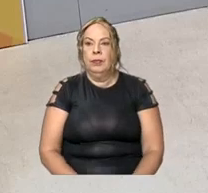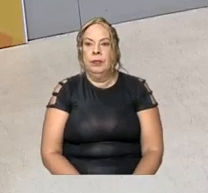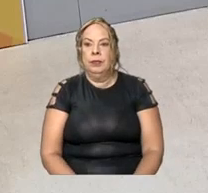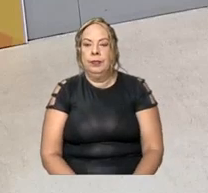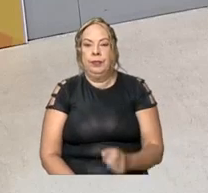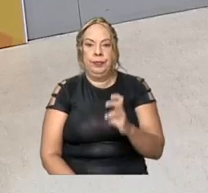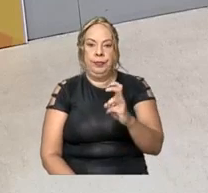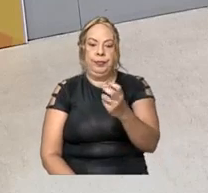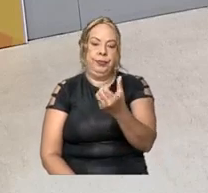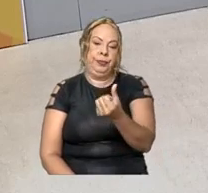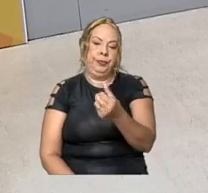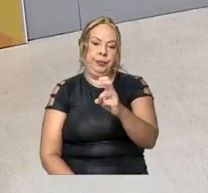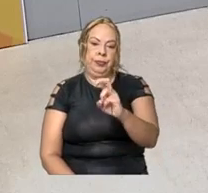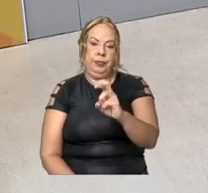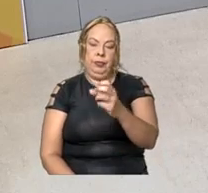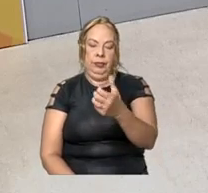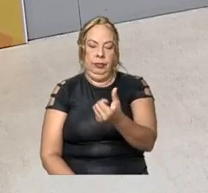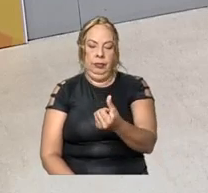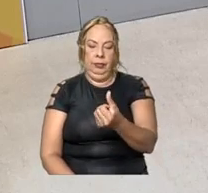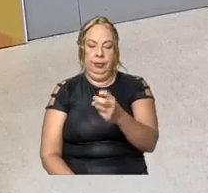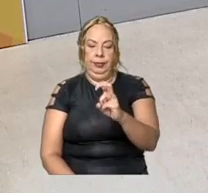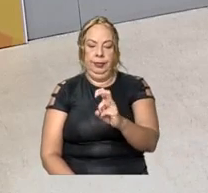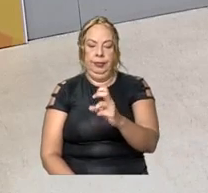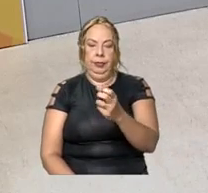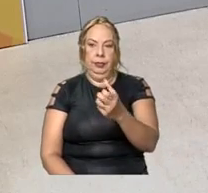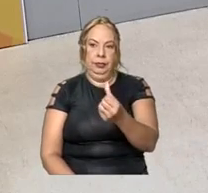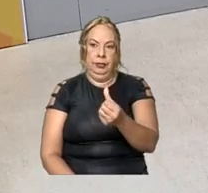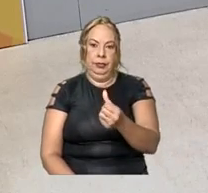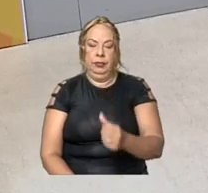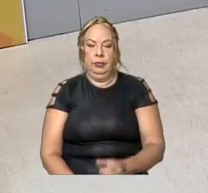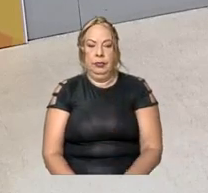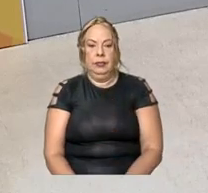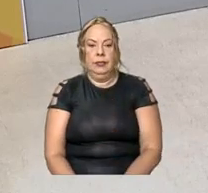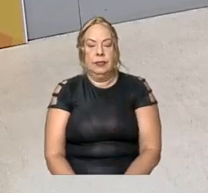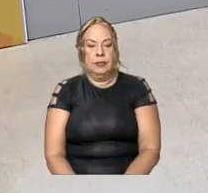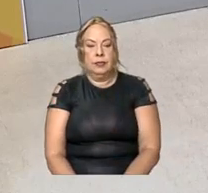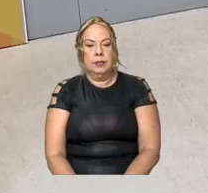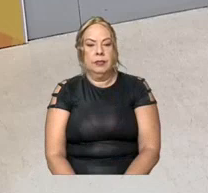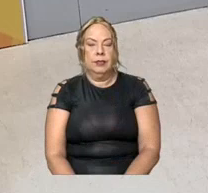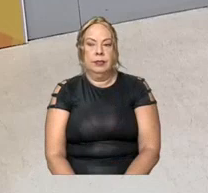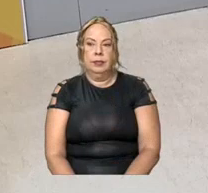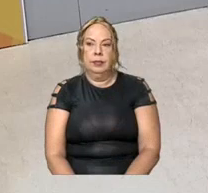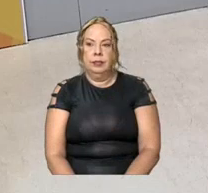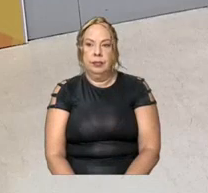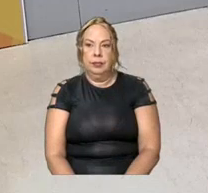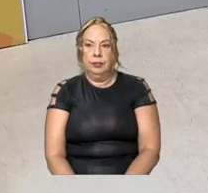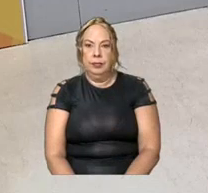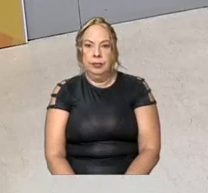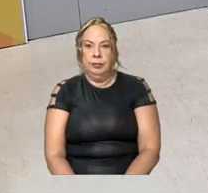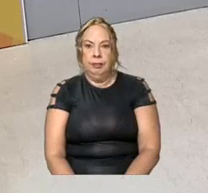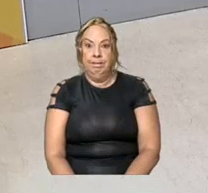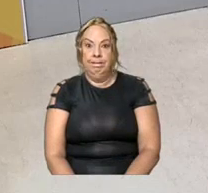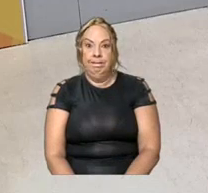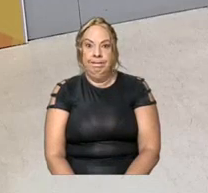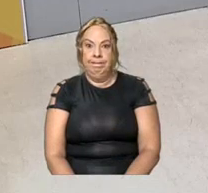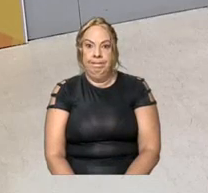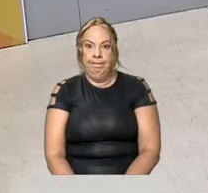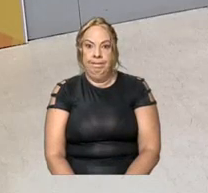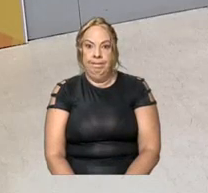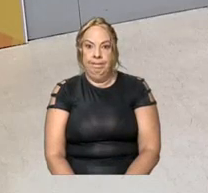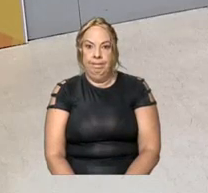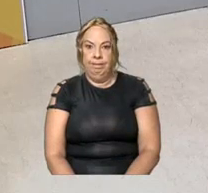Quem quer 56, hein? É a bola da vez. 56 é a bola da vez. Vamos